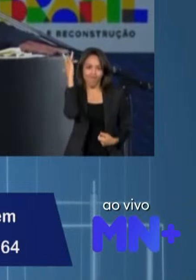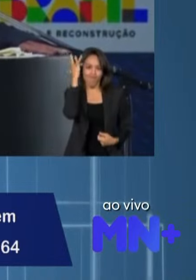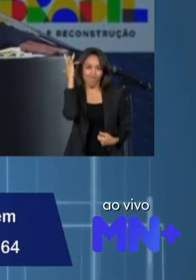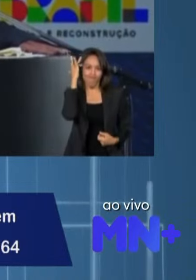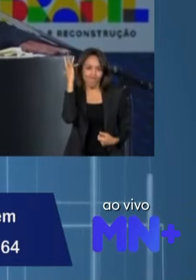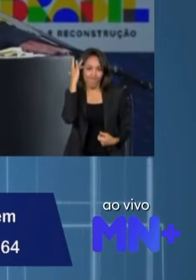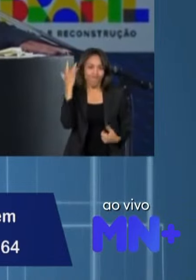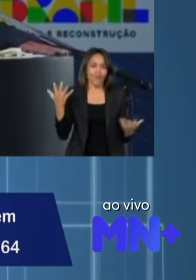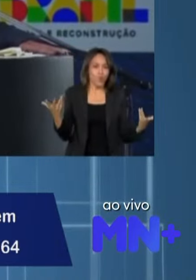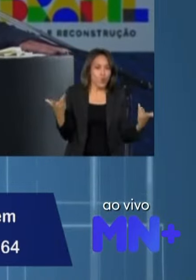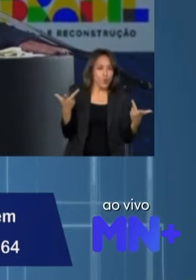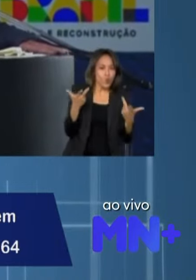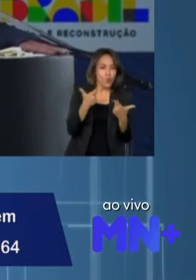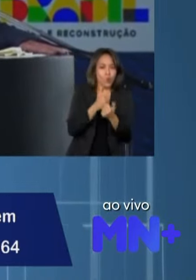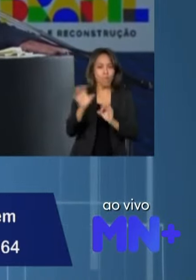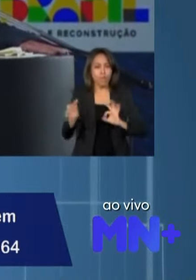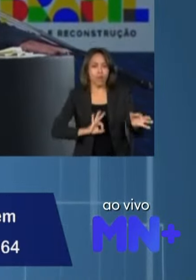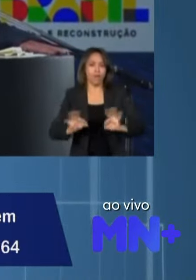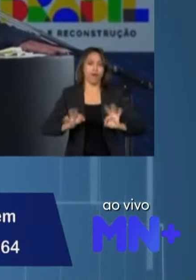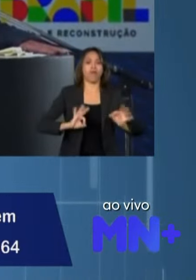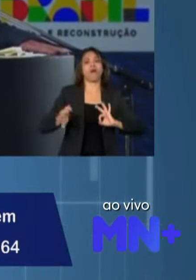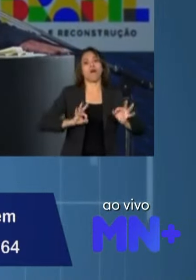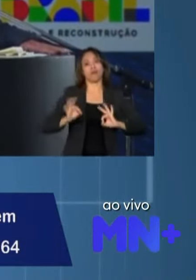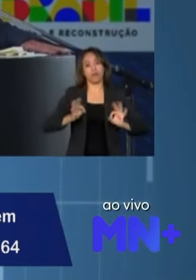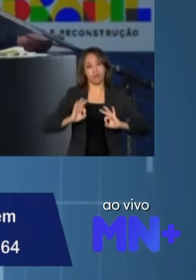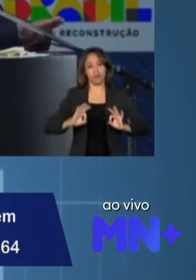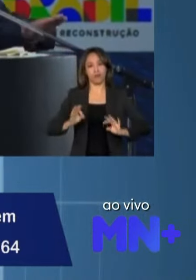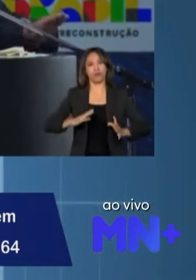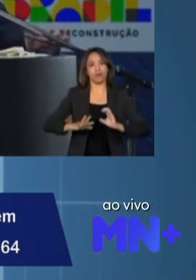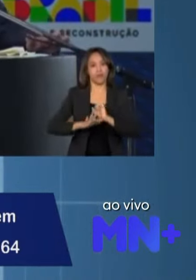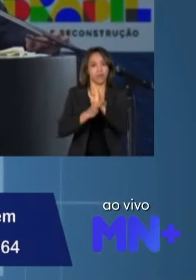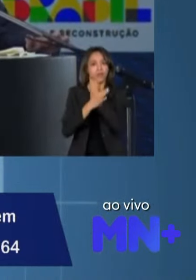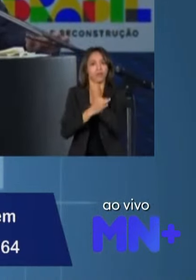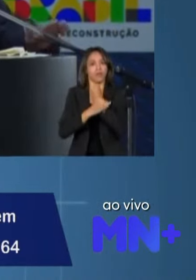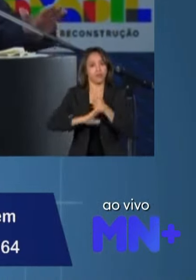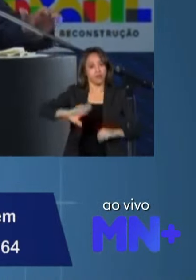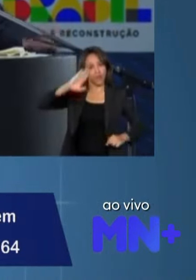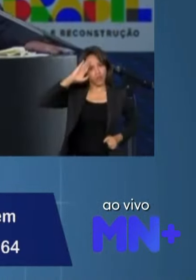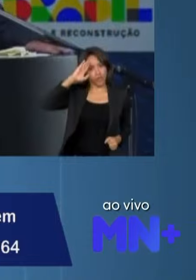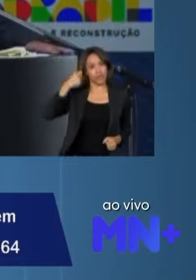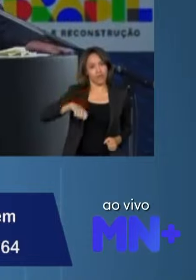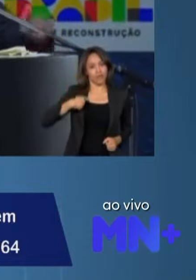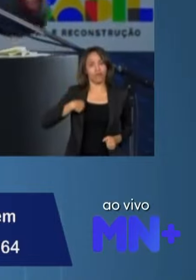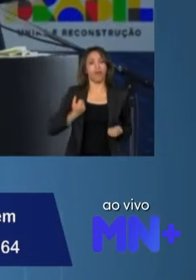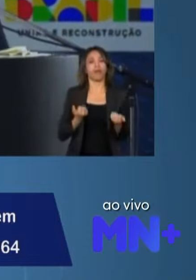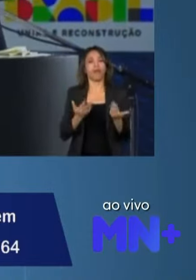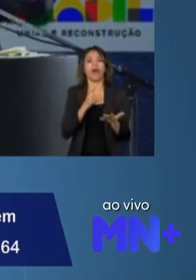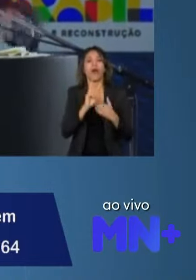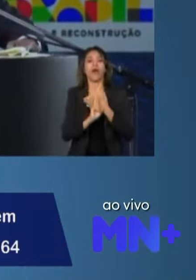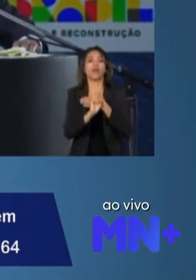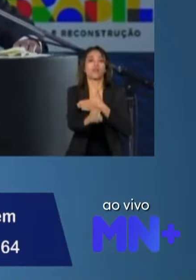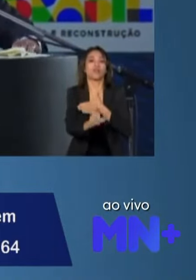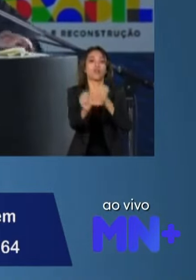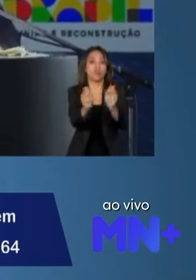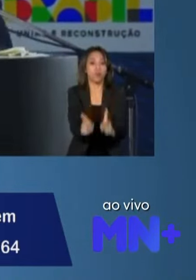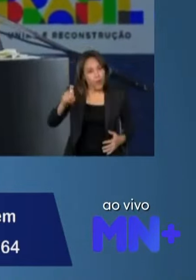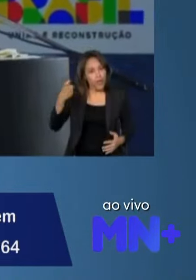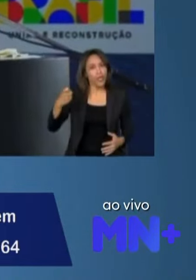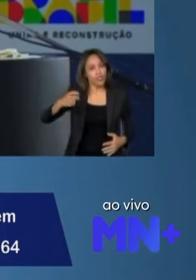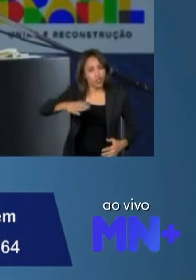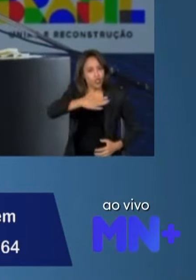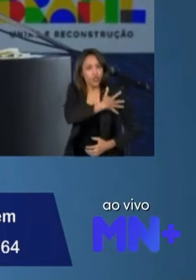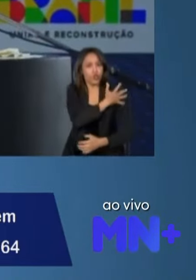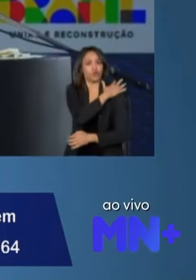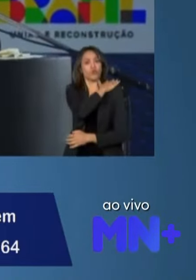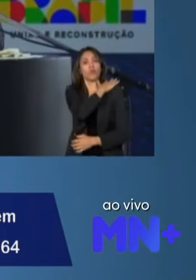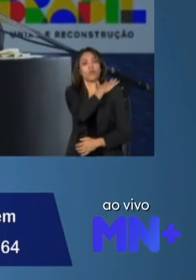como a gente viu até agora pelas investigações, nós não estaríamos nesse momento dessa forma, né, Ananias? Vamos ver então a fala do presidente